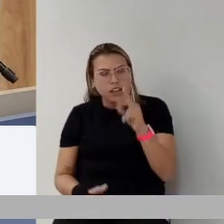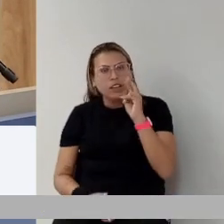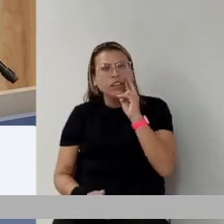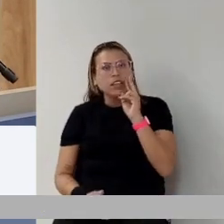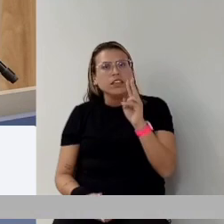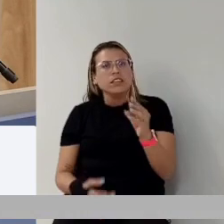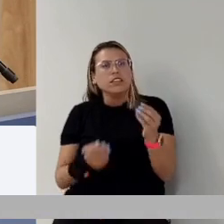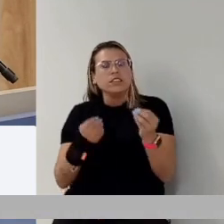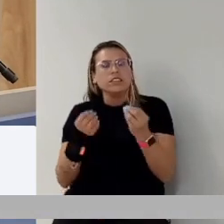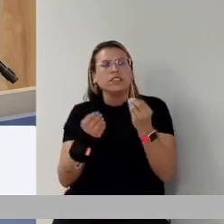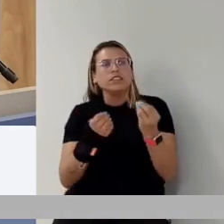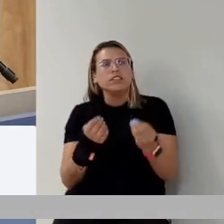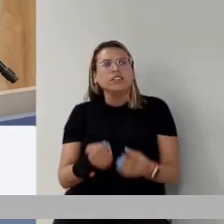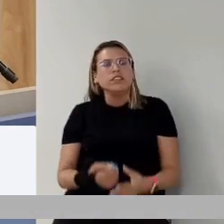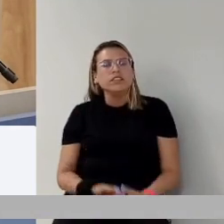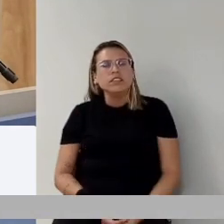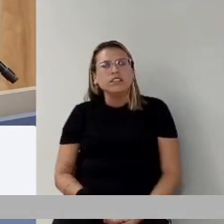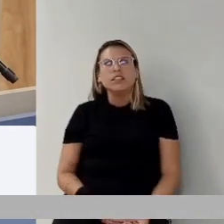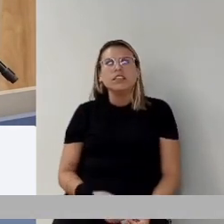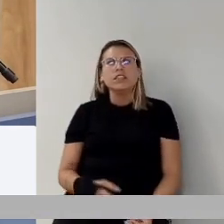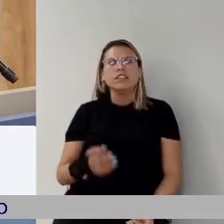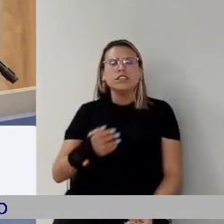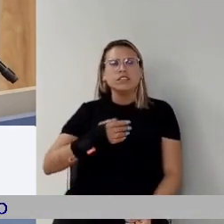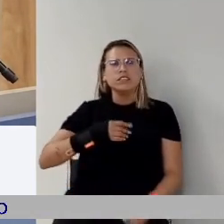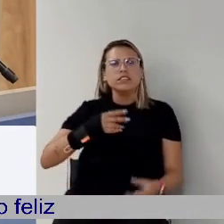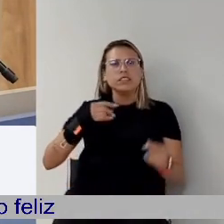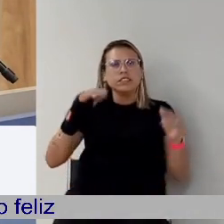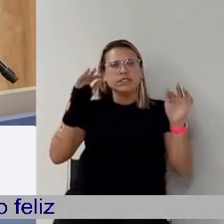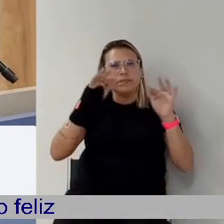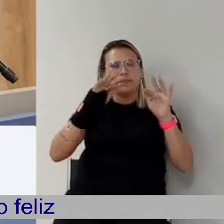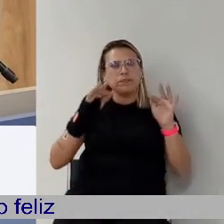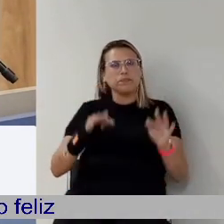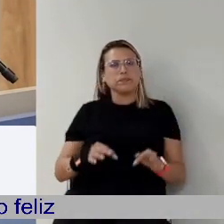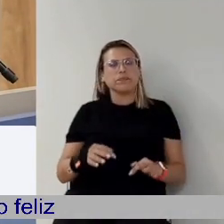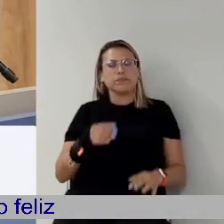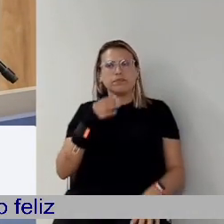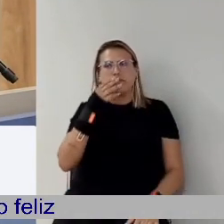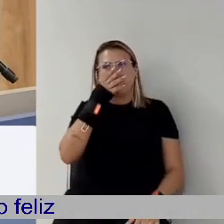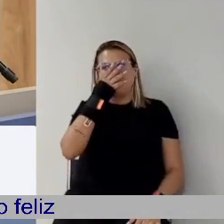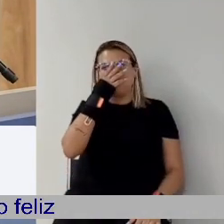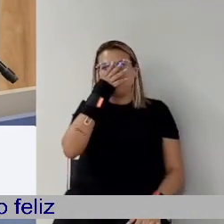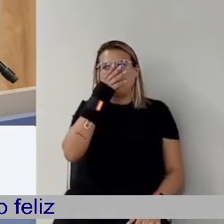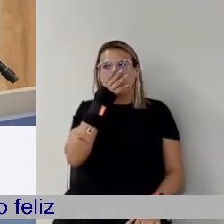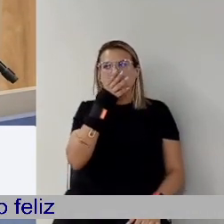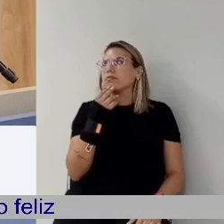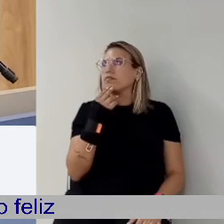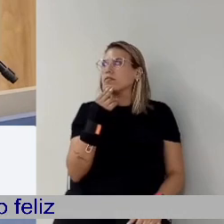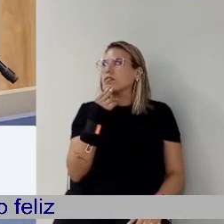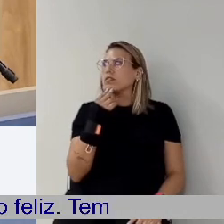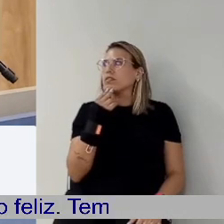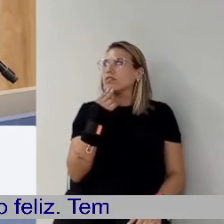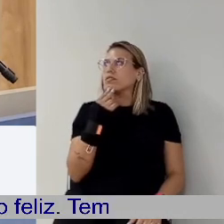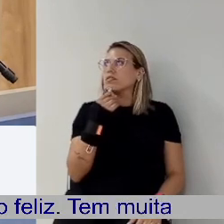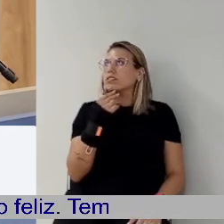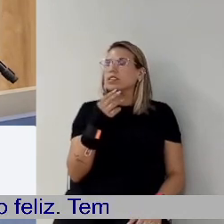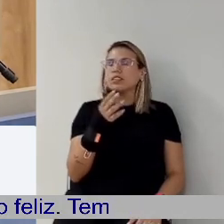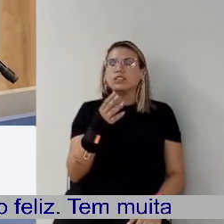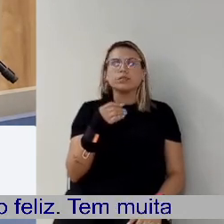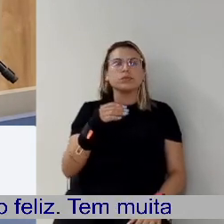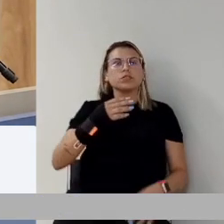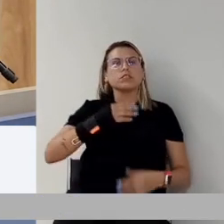situação então nosso eu fico muito feliz em compor esse grupo tem muita